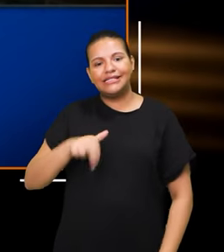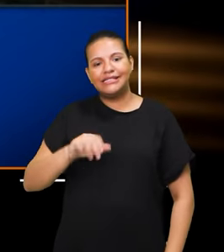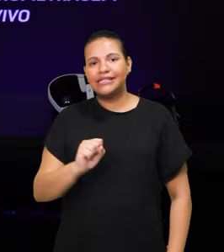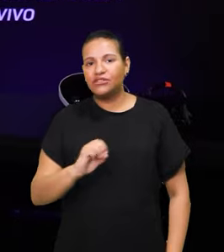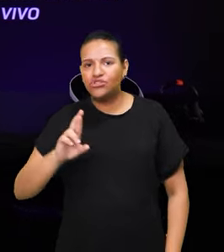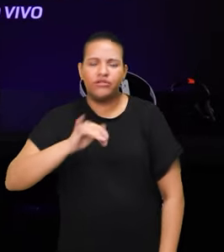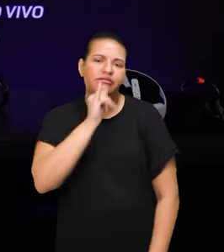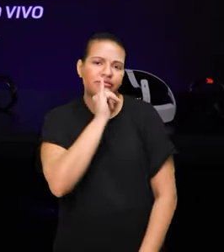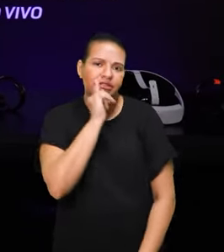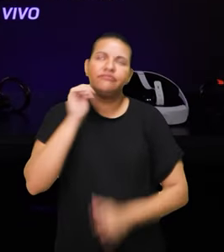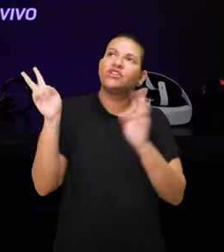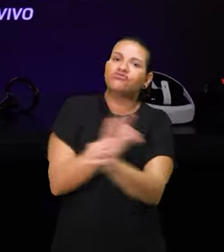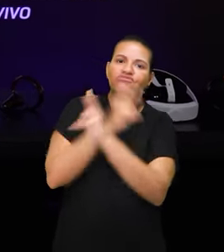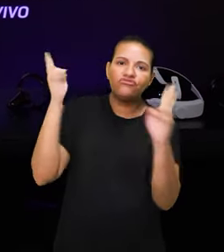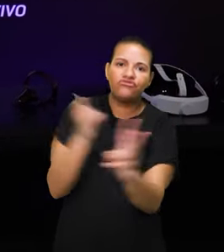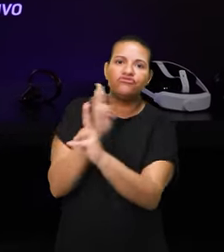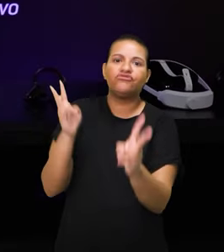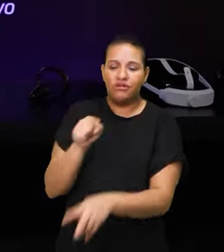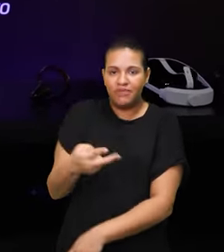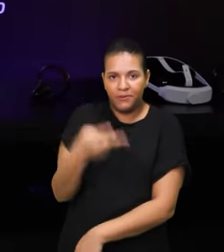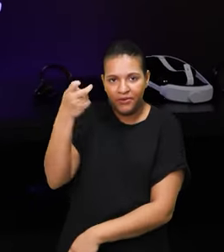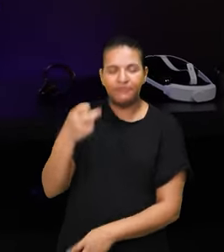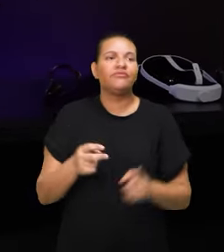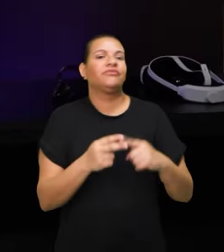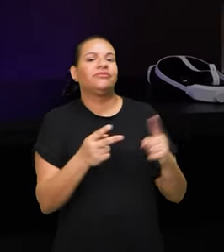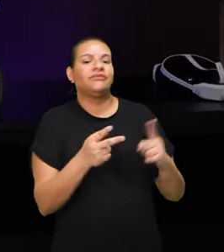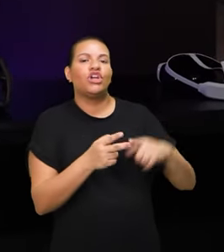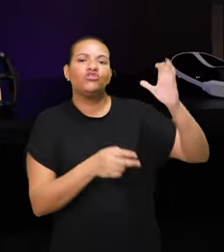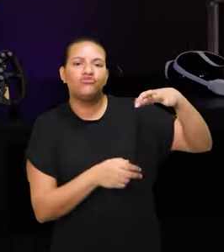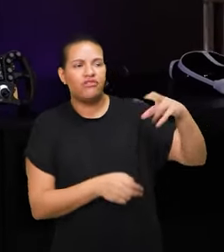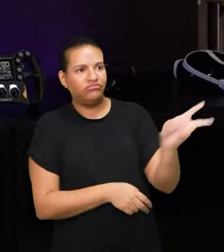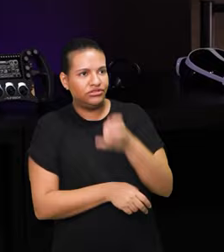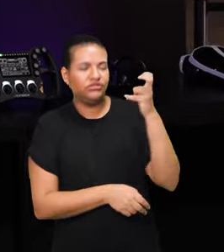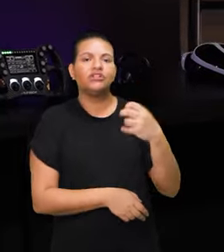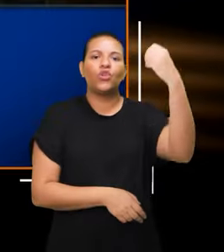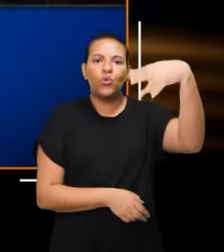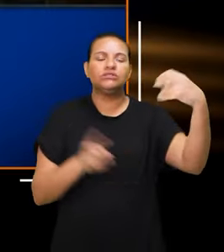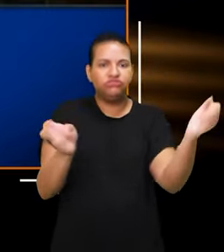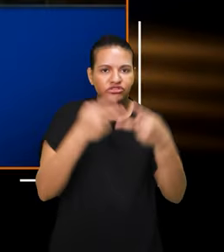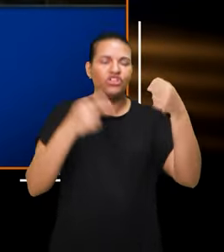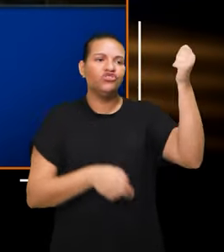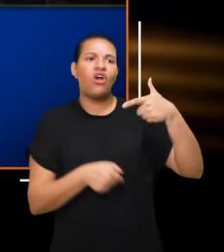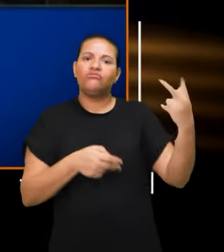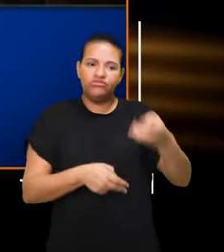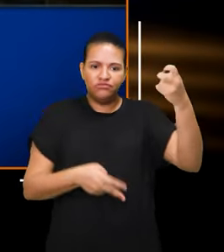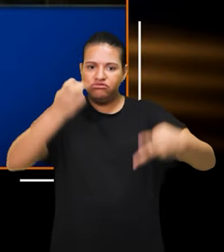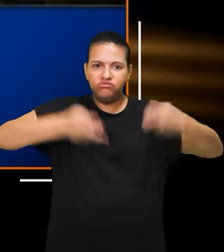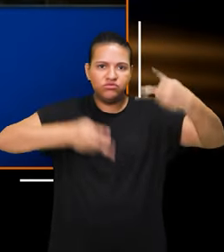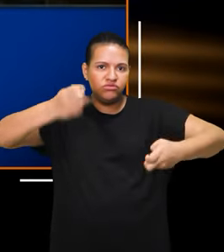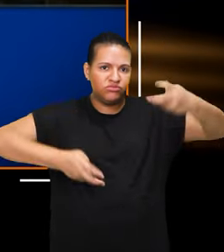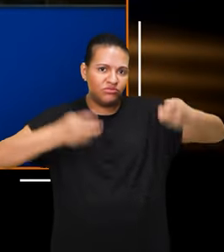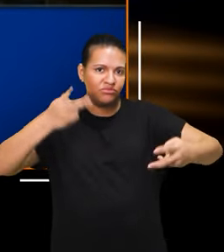pressão temperatura vento aerodinâmica dinâmica o que a gente pode esperar que o carro vai ficar mais